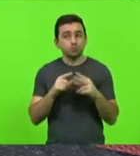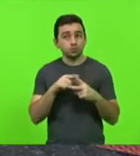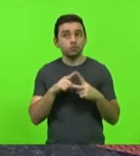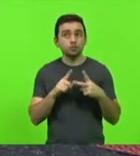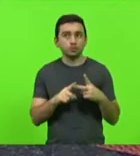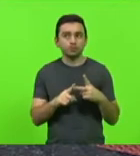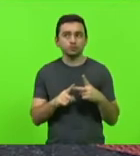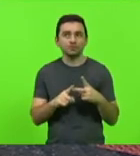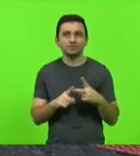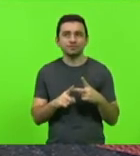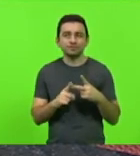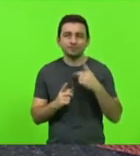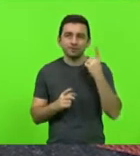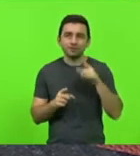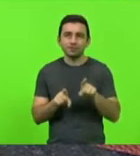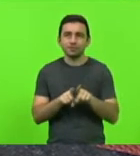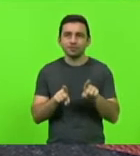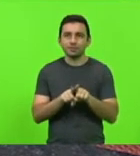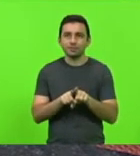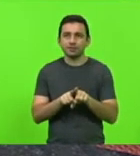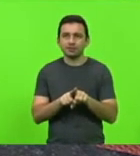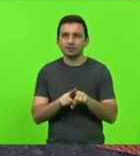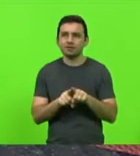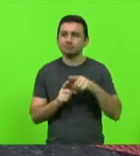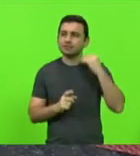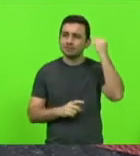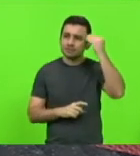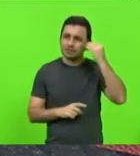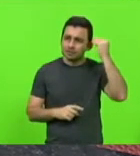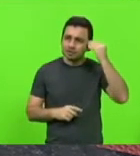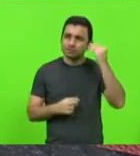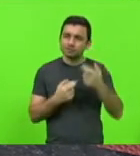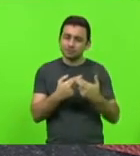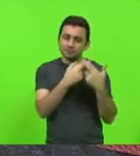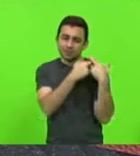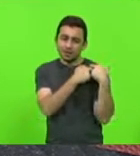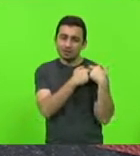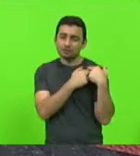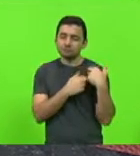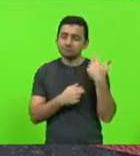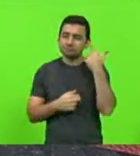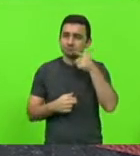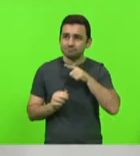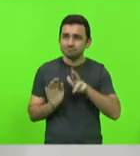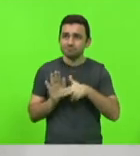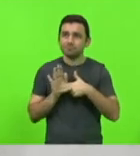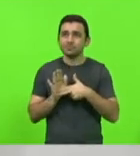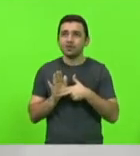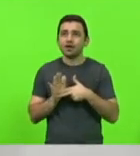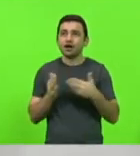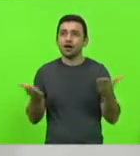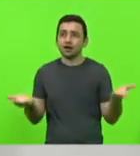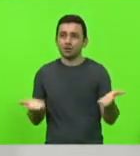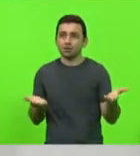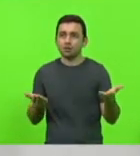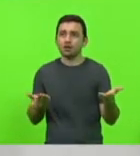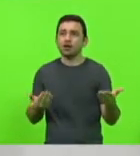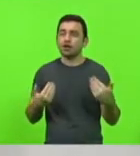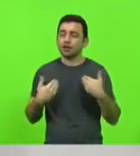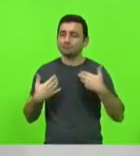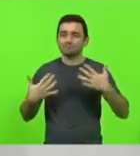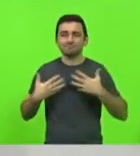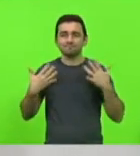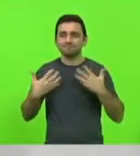companheiros de partido a experiência e a responsabilidade de assumir esta cadeira no Legislativo Estadual e agora, com muito